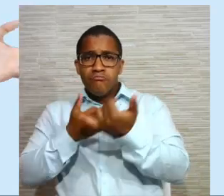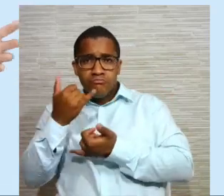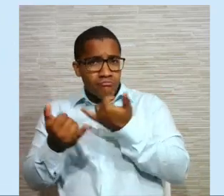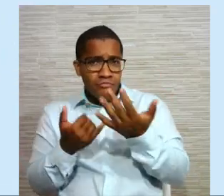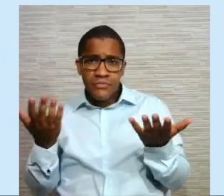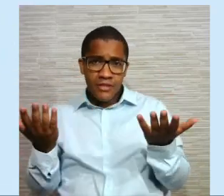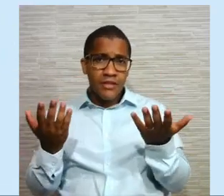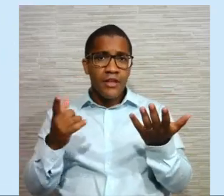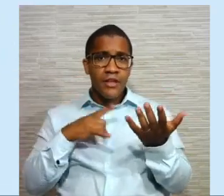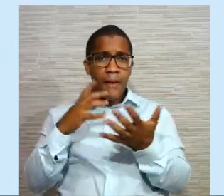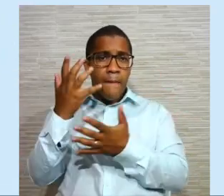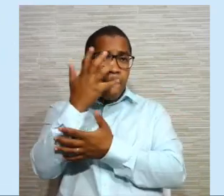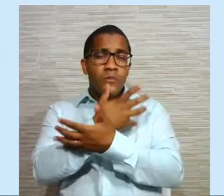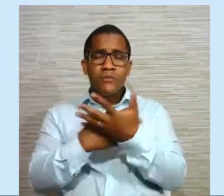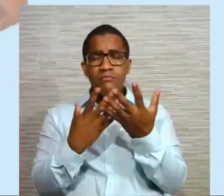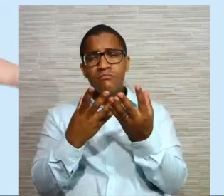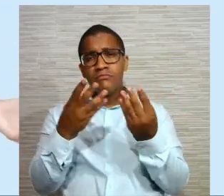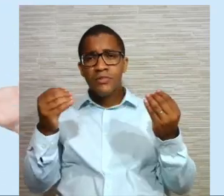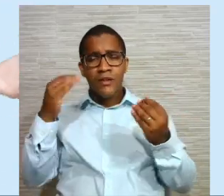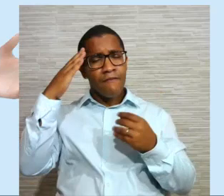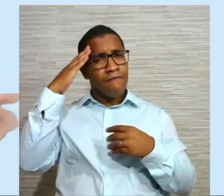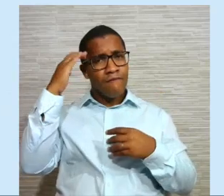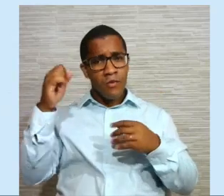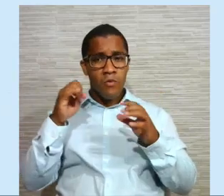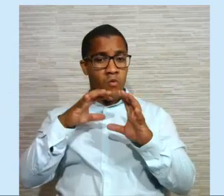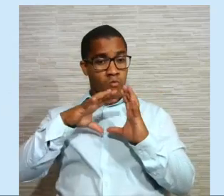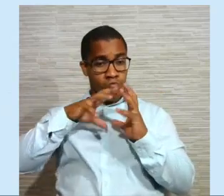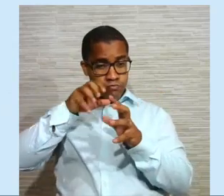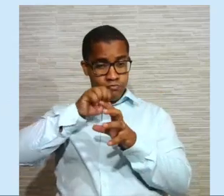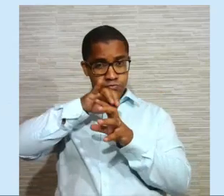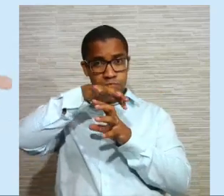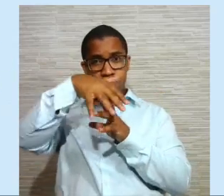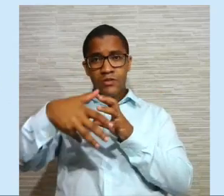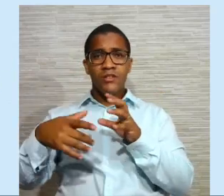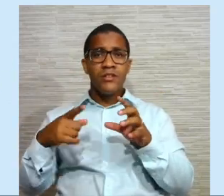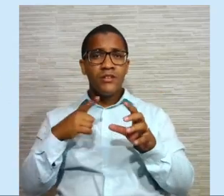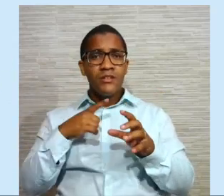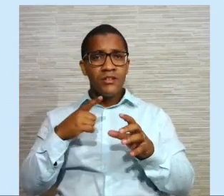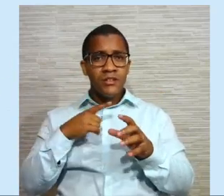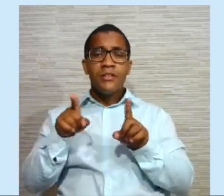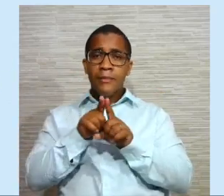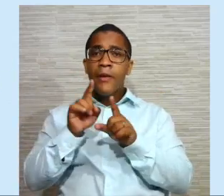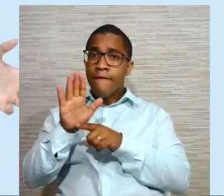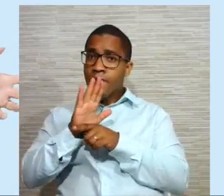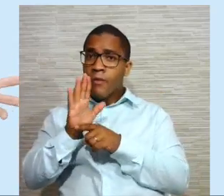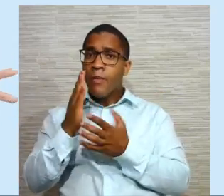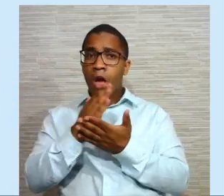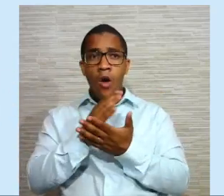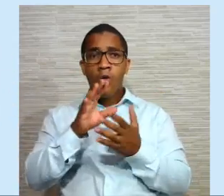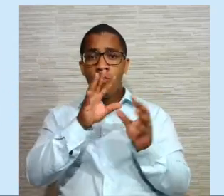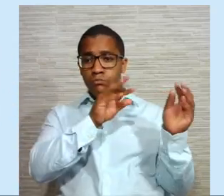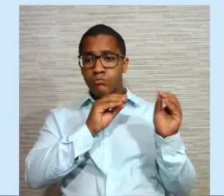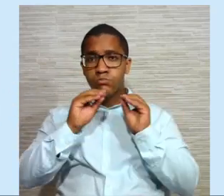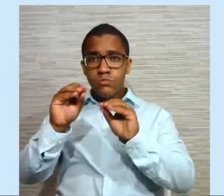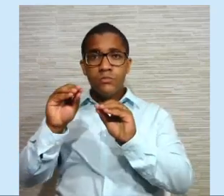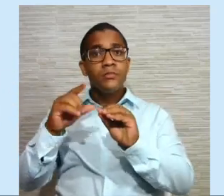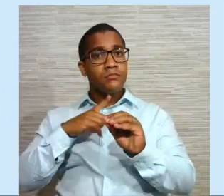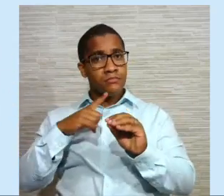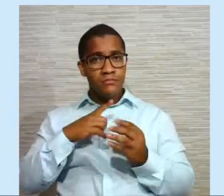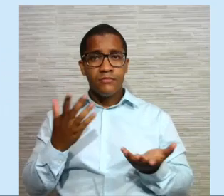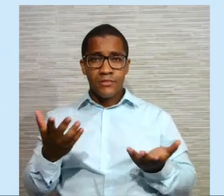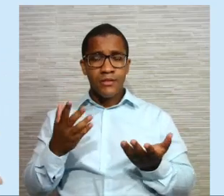diversão, né? Então, assim, muitas músicas do Ramones fizeram sucesso no mundo todo. Virou até trilha sonora de filmes